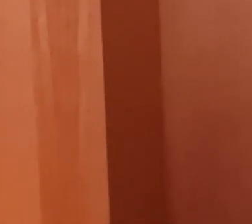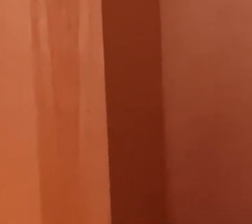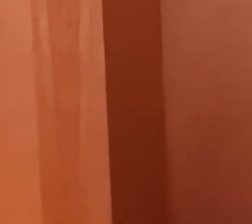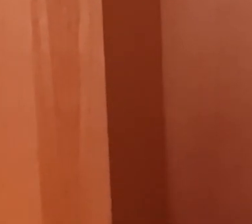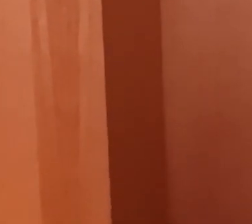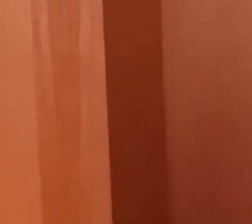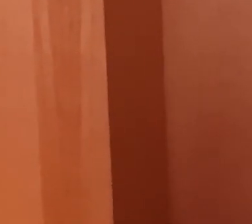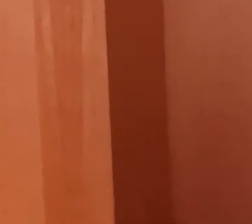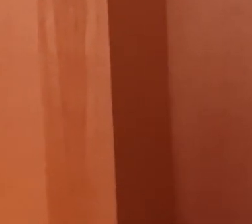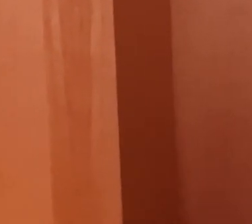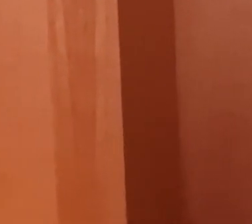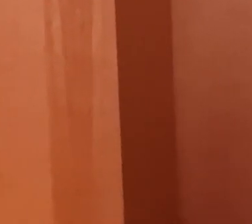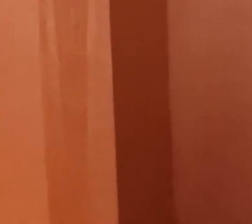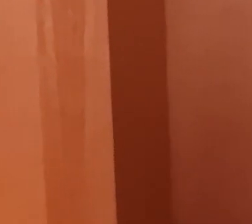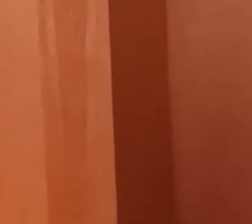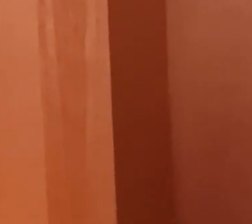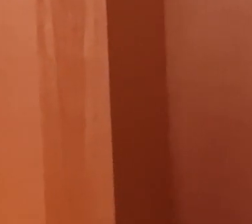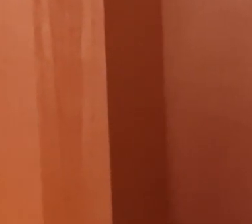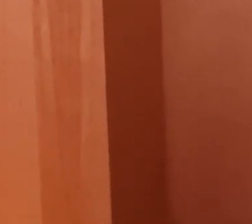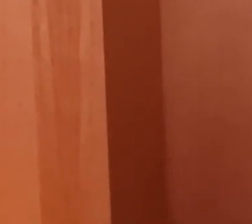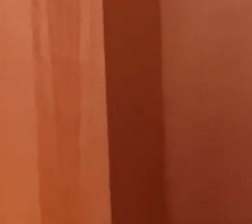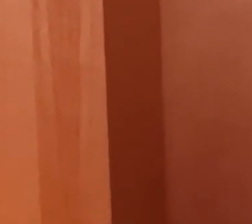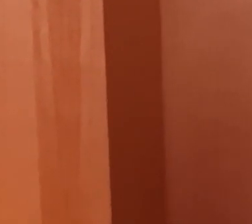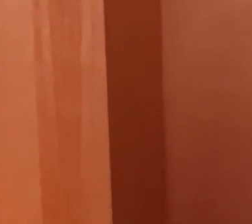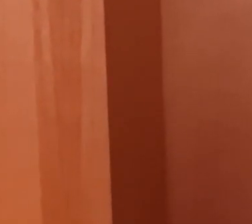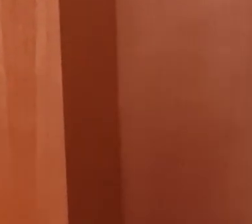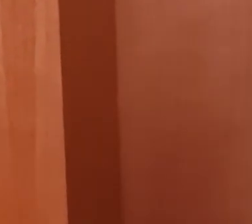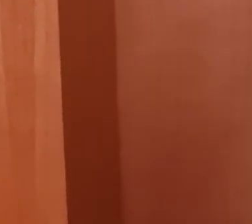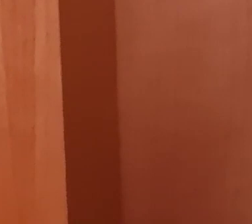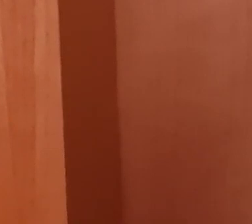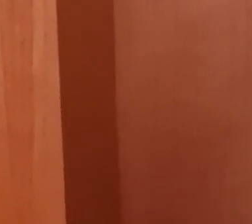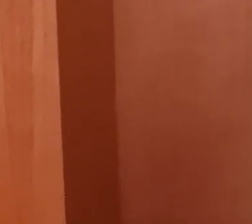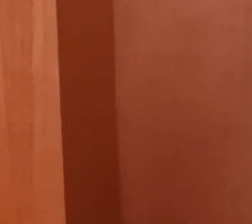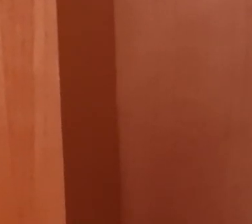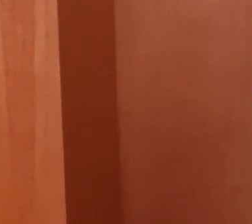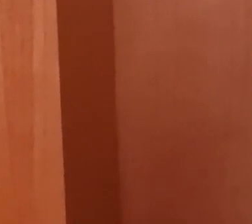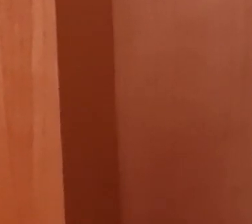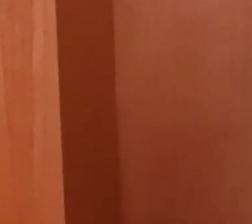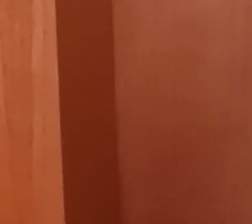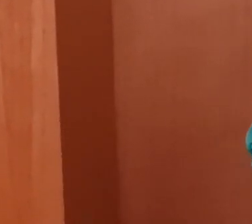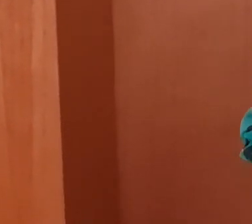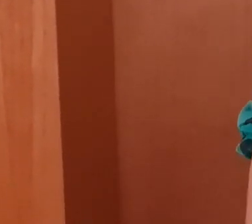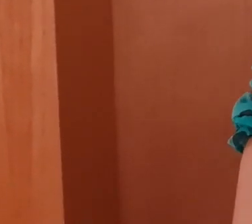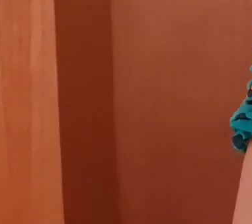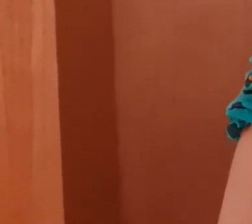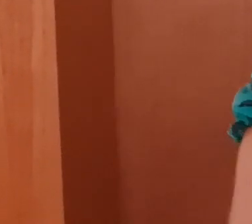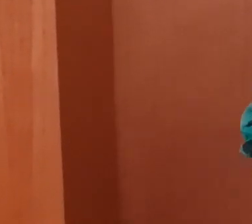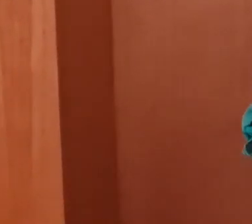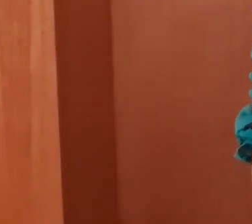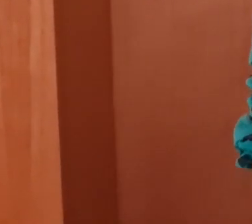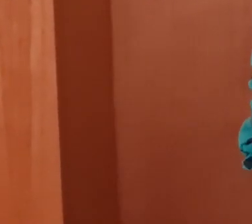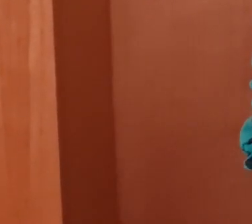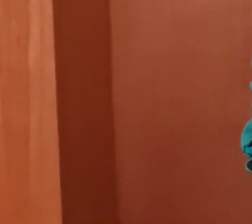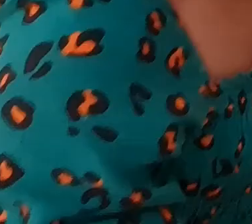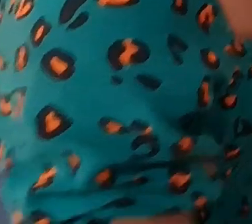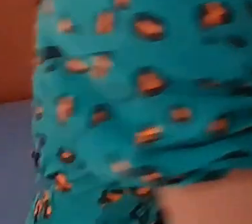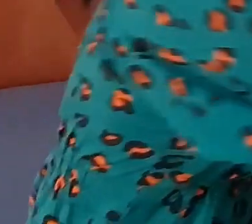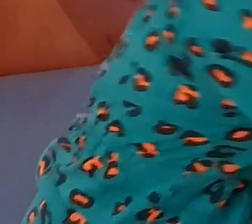isso é maravilhoso. Fazer parte da vida dele, principalmente nessa fase. Eu amo demais o meu irmão. Pra ele, pra mim, ele é tudo.